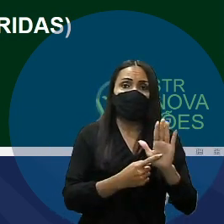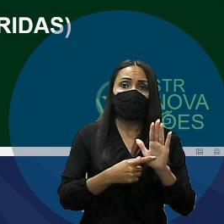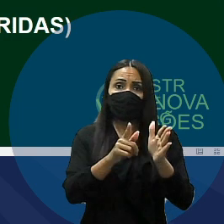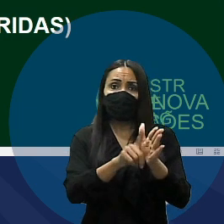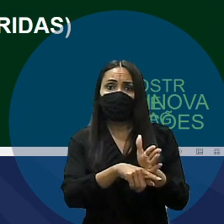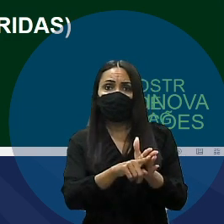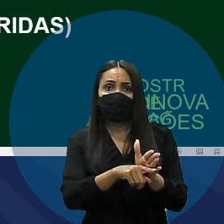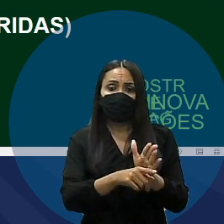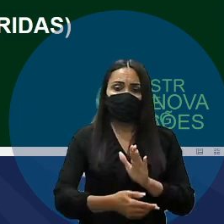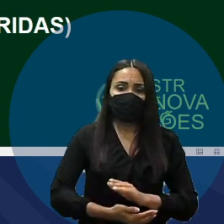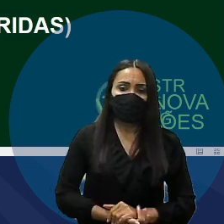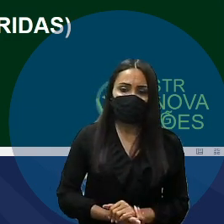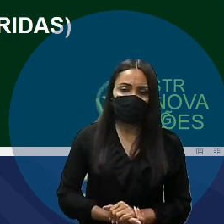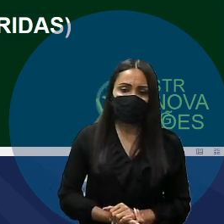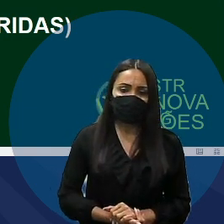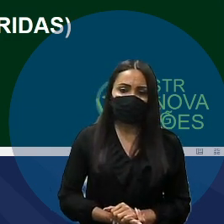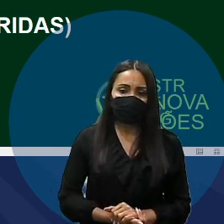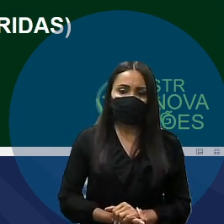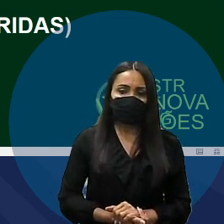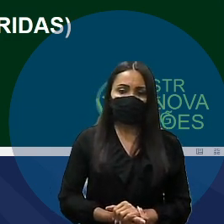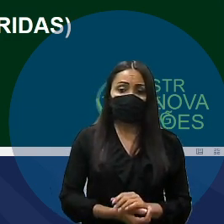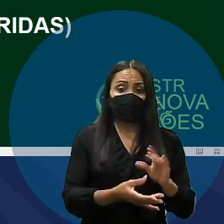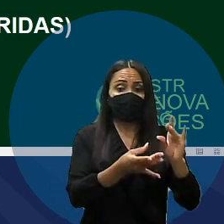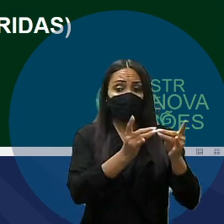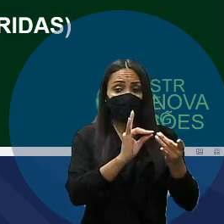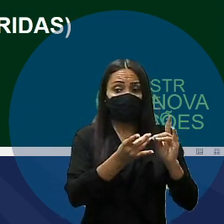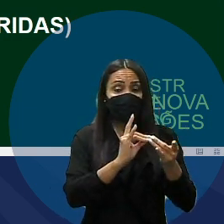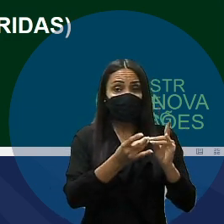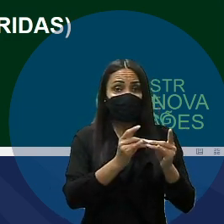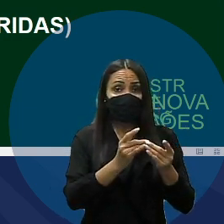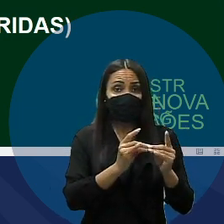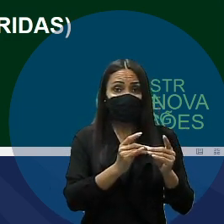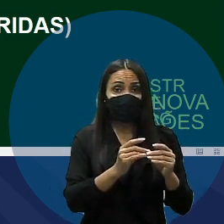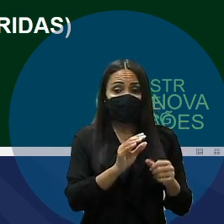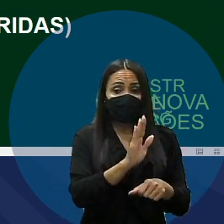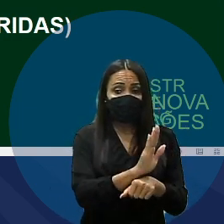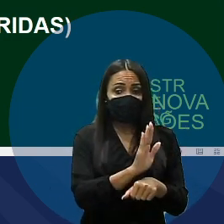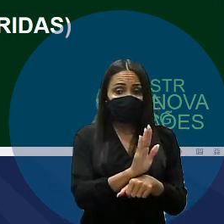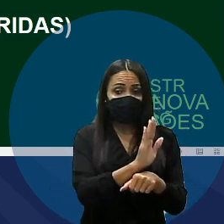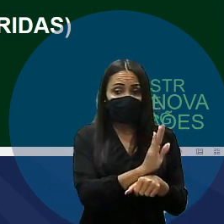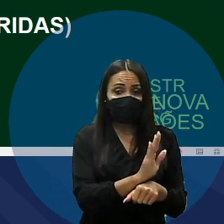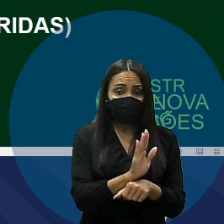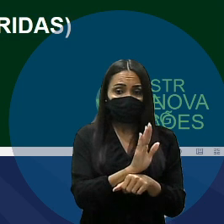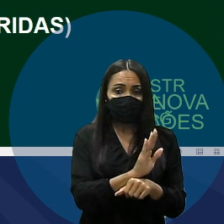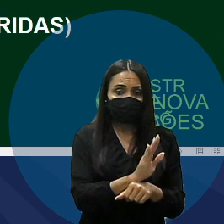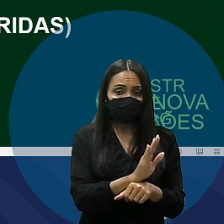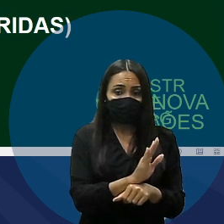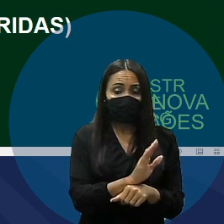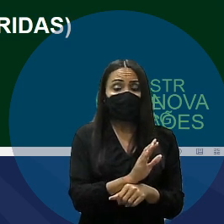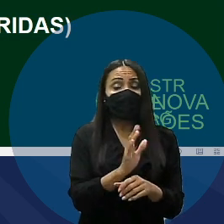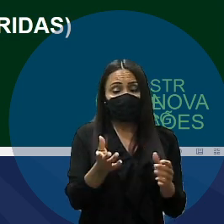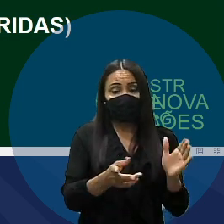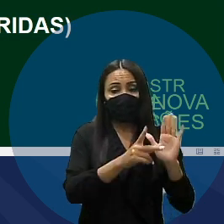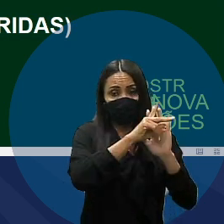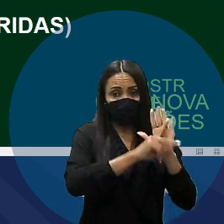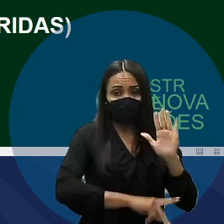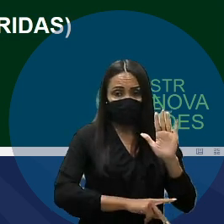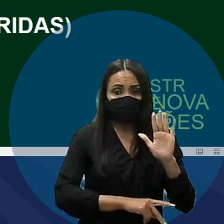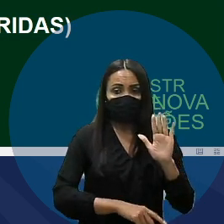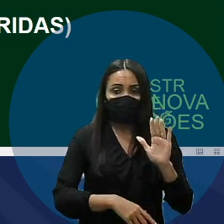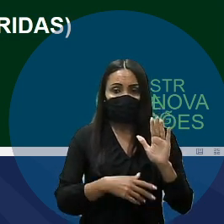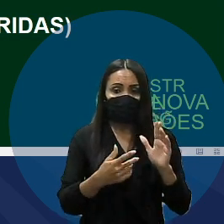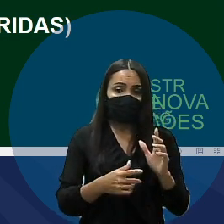vocês. Oficinas de cinema. Tem um projeto chamado Integrando a 7ª Arte, que consistia em